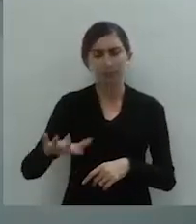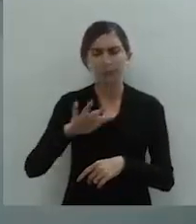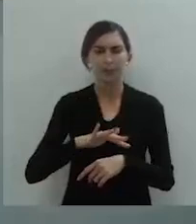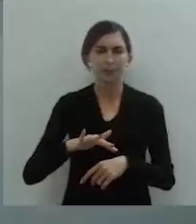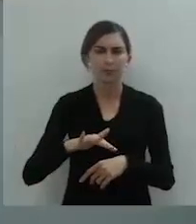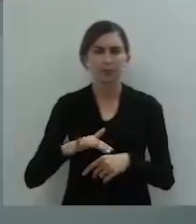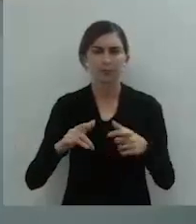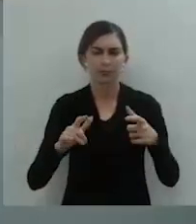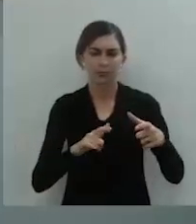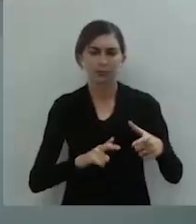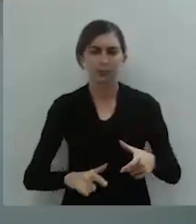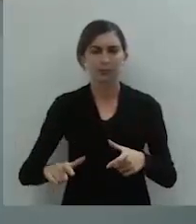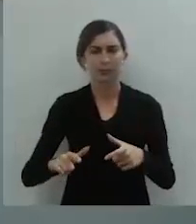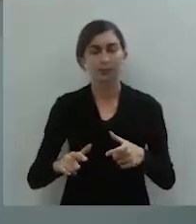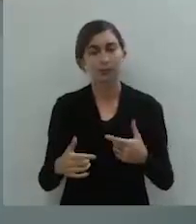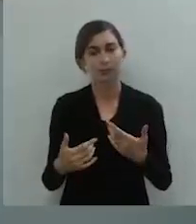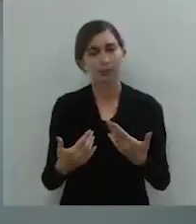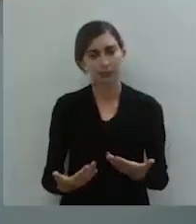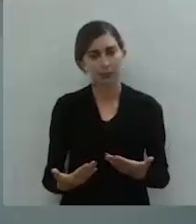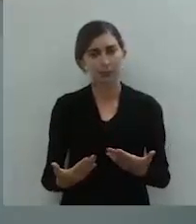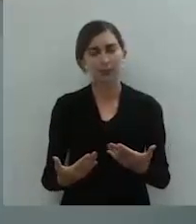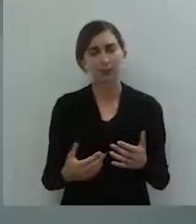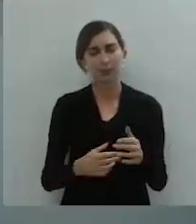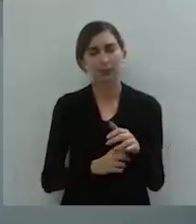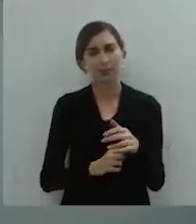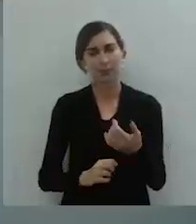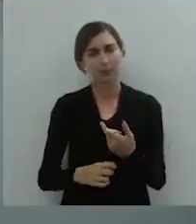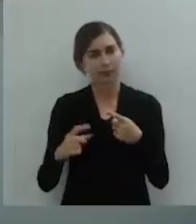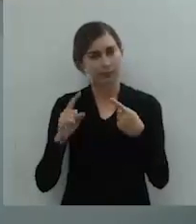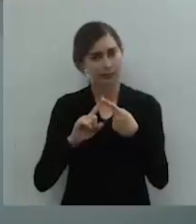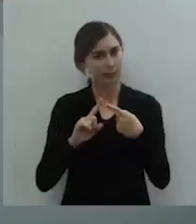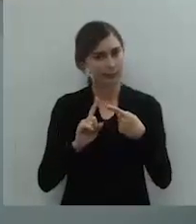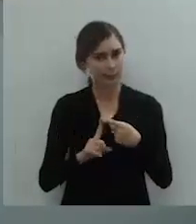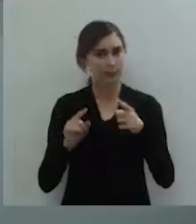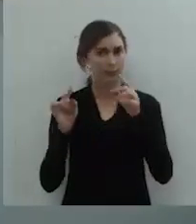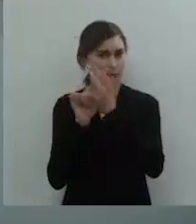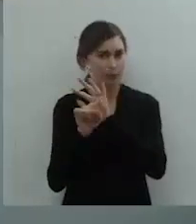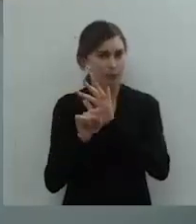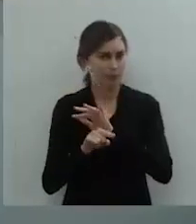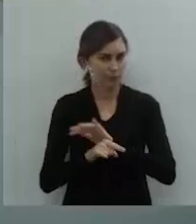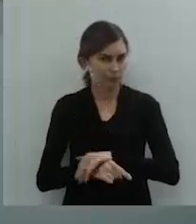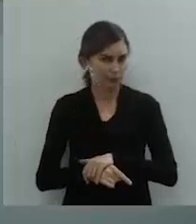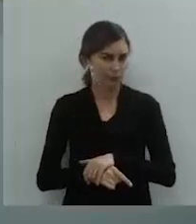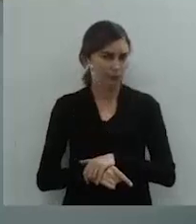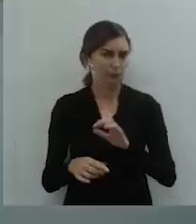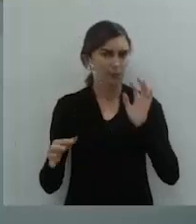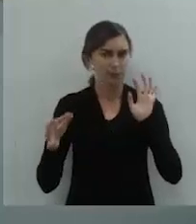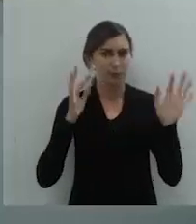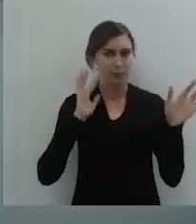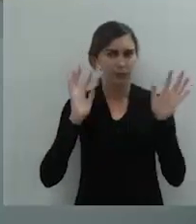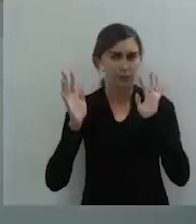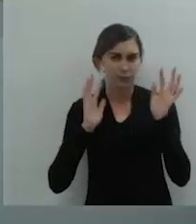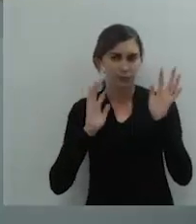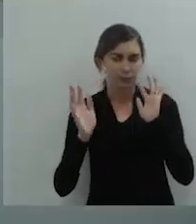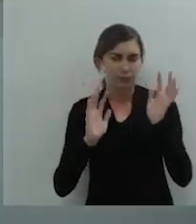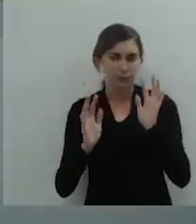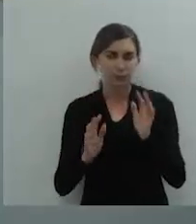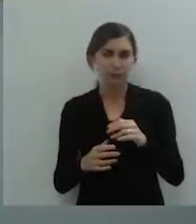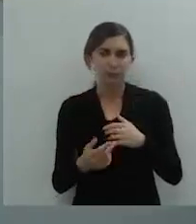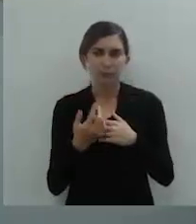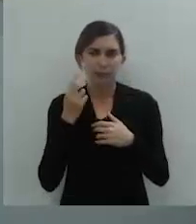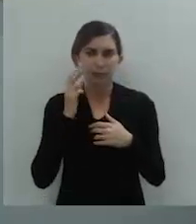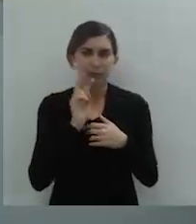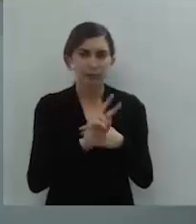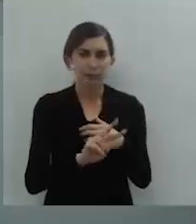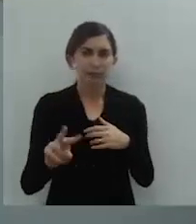habitando esse espaço? Então, esse é o primeiro questionamento que precisamos refletir. E